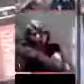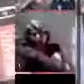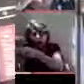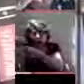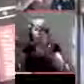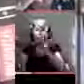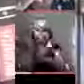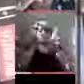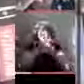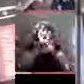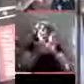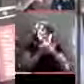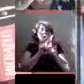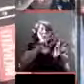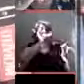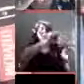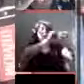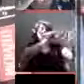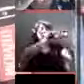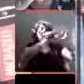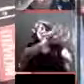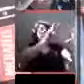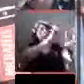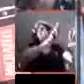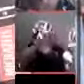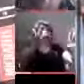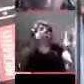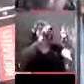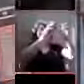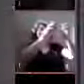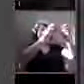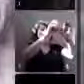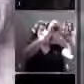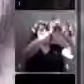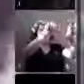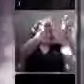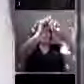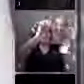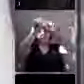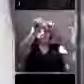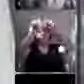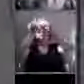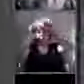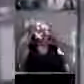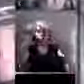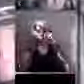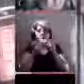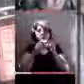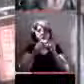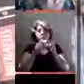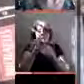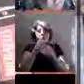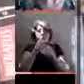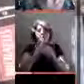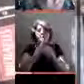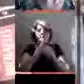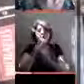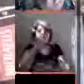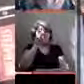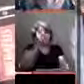abro as opções, aí, a senhora está vendo aí? Eu estou na página 95. Isso, a imagem 5. Na